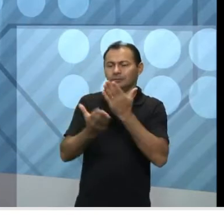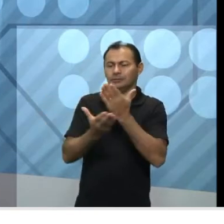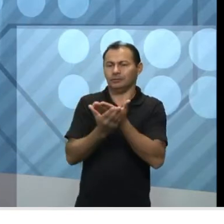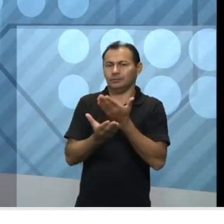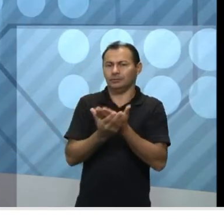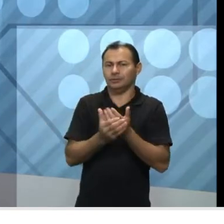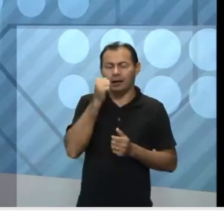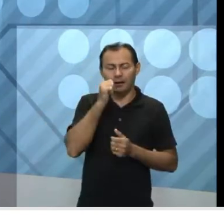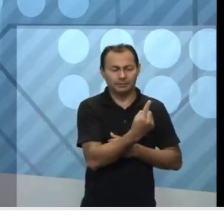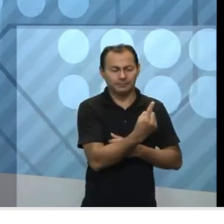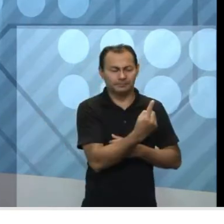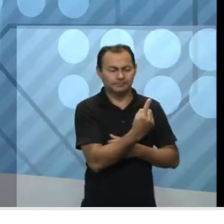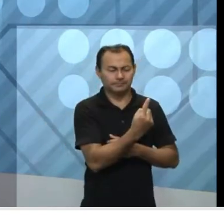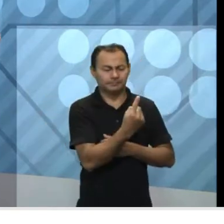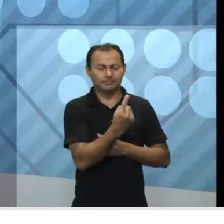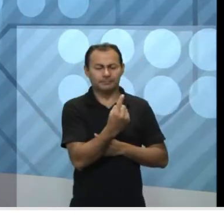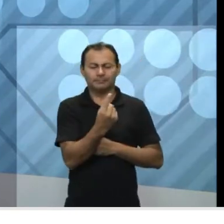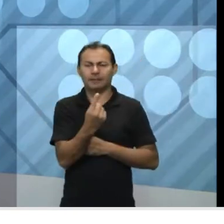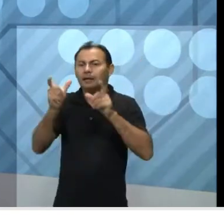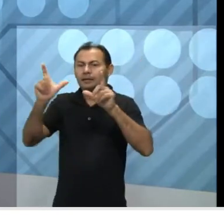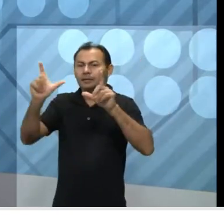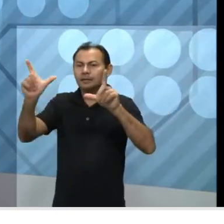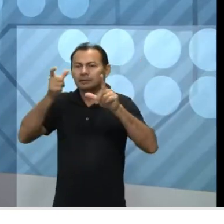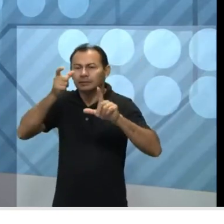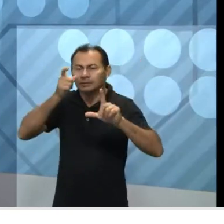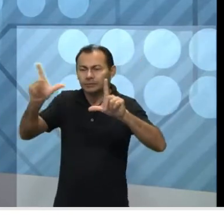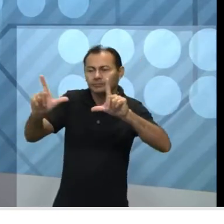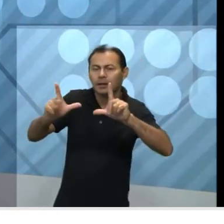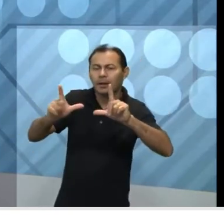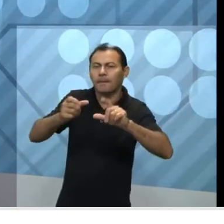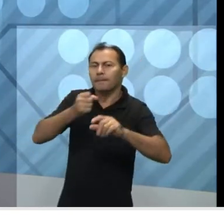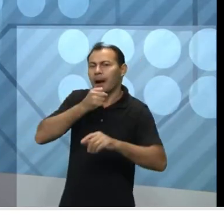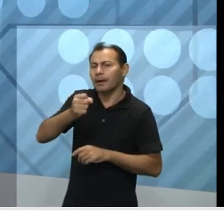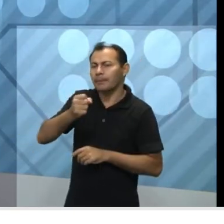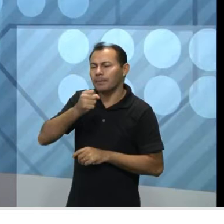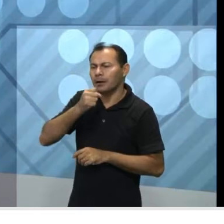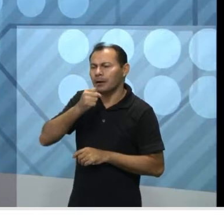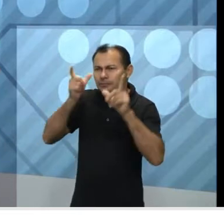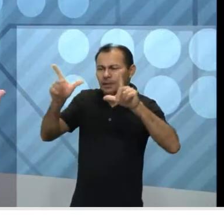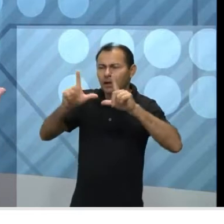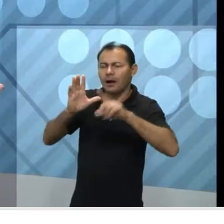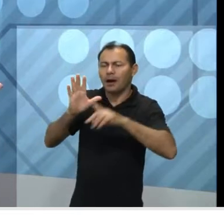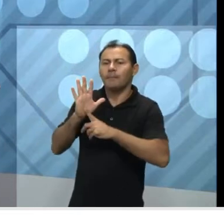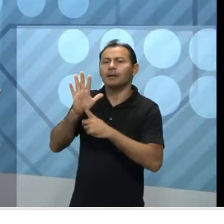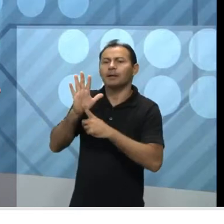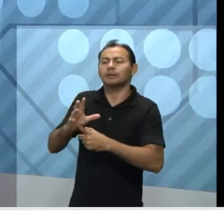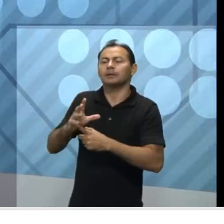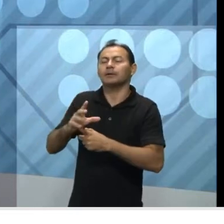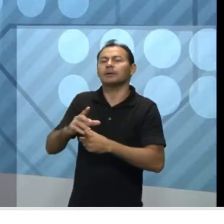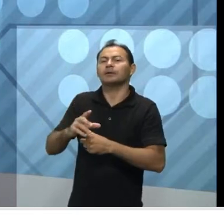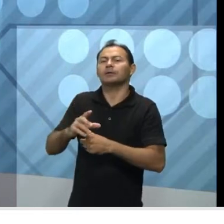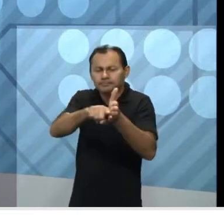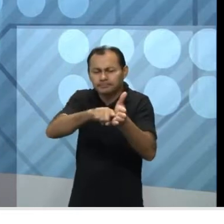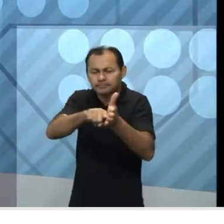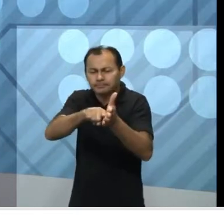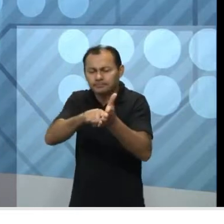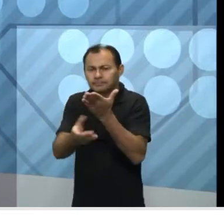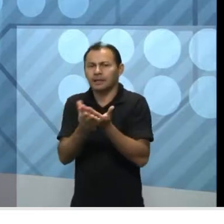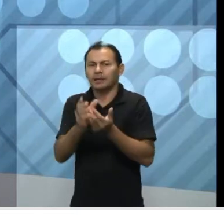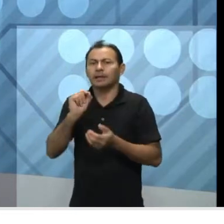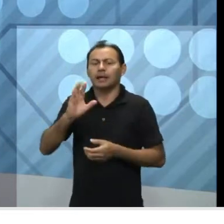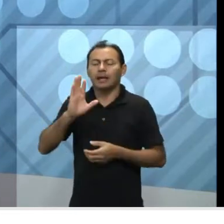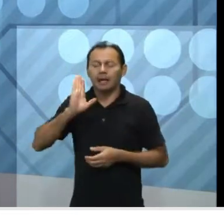uma reportagem na qual apresenta dados de uma pesquisa que crianças surdas